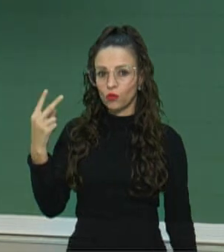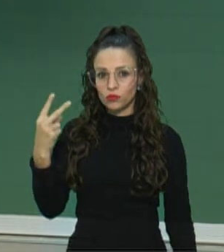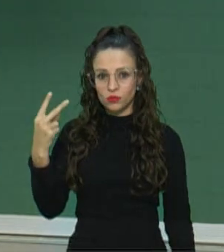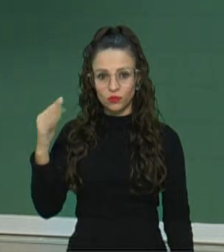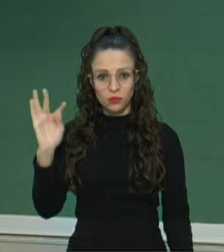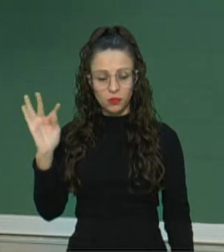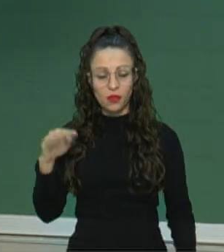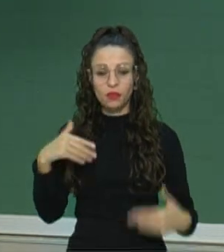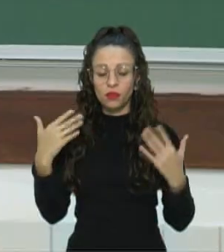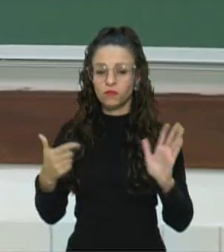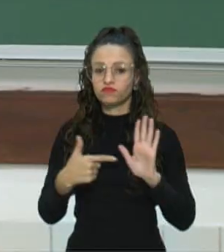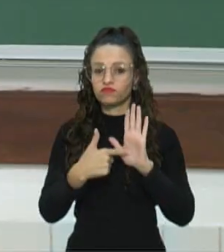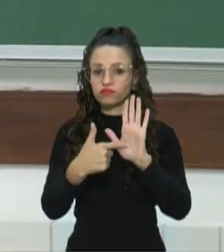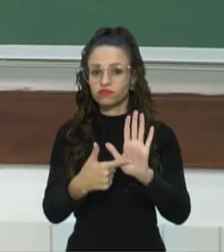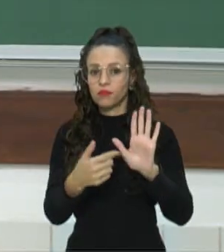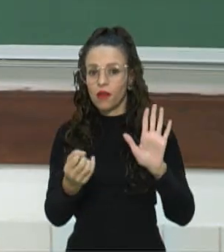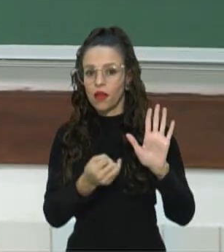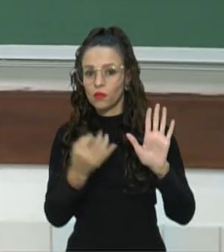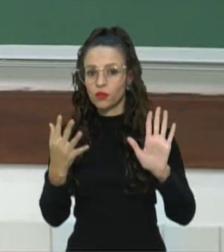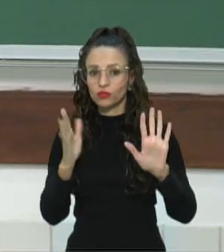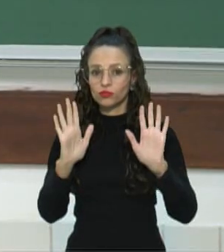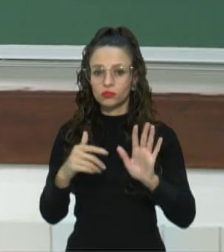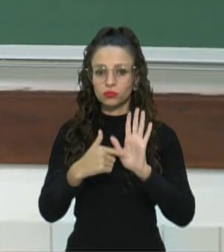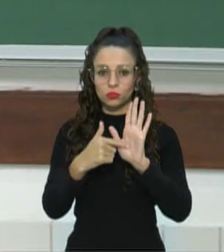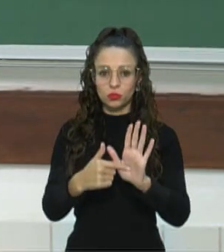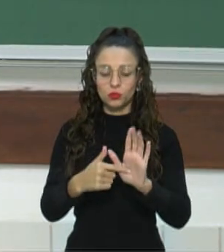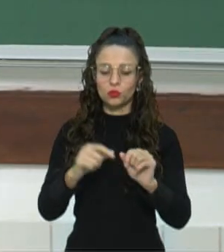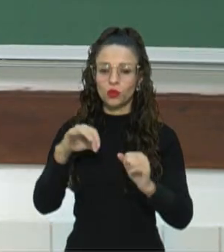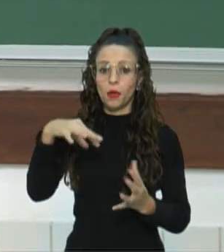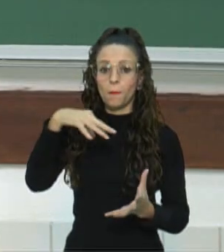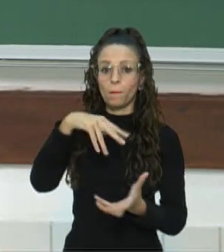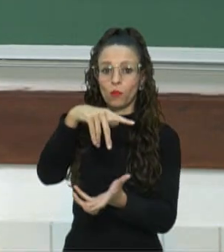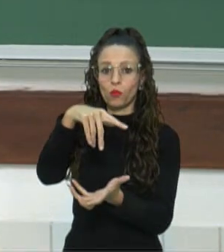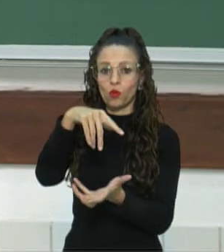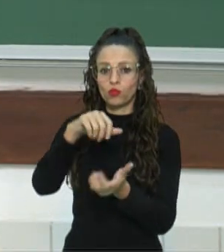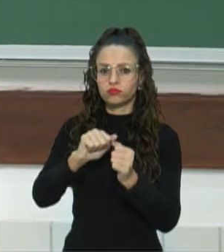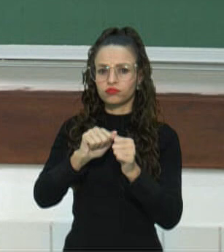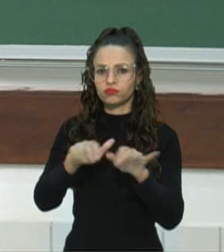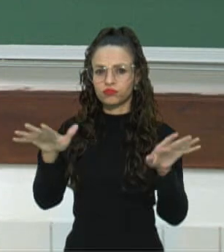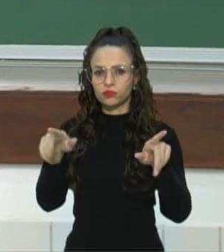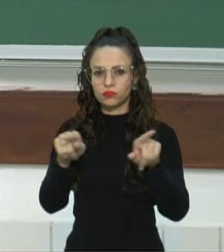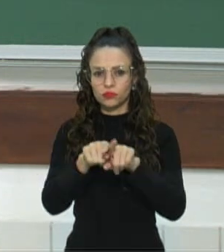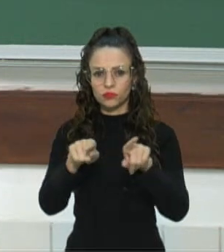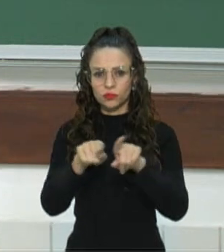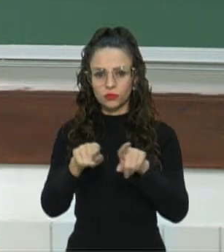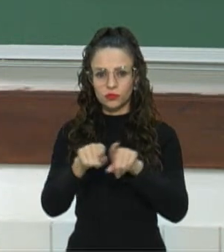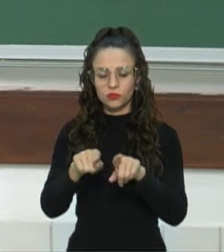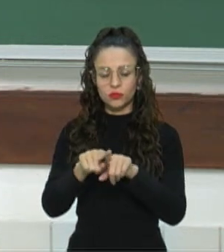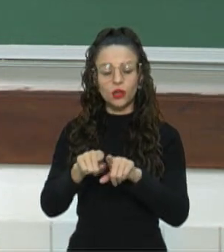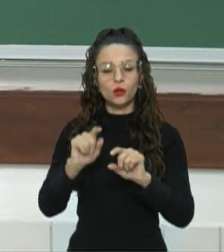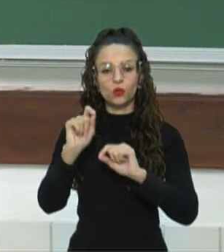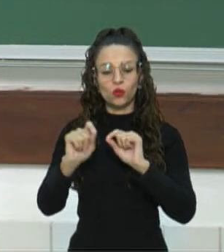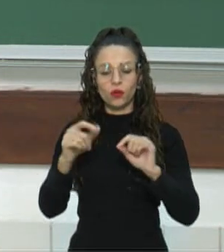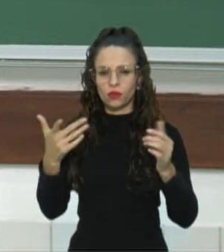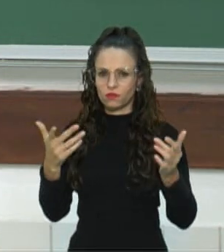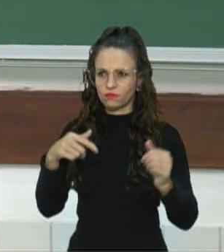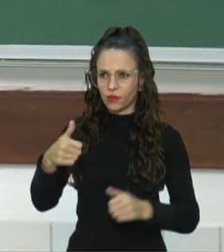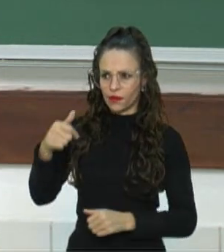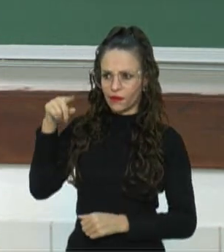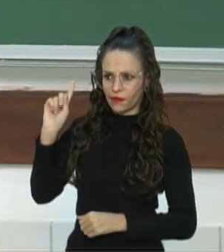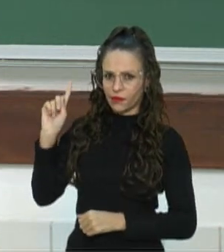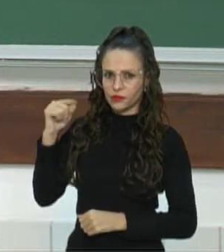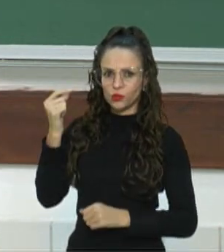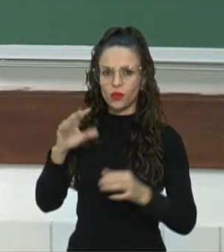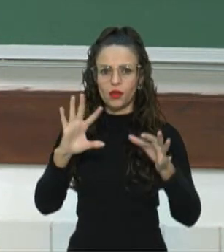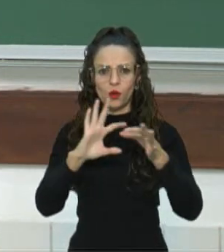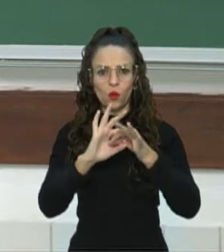foram trabalhadas, que são difundidas, né, a nível mundial. Trabalhamos em primeiro momento as lutas olímpicas, agora estamos trabalhando as